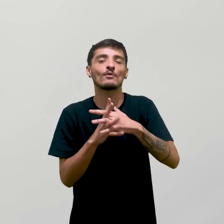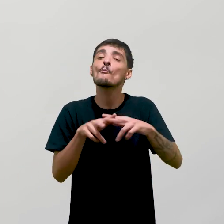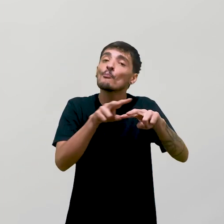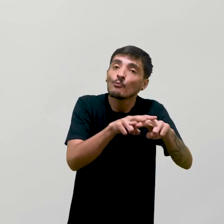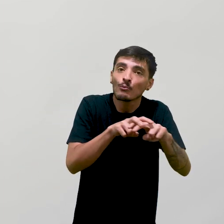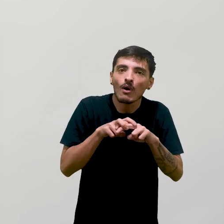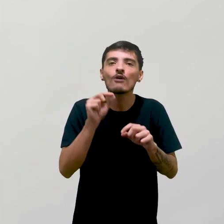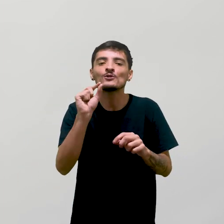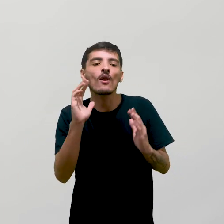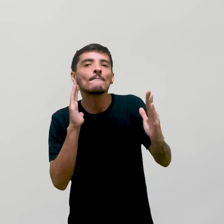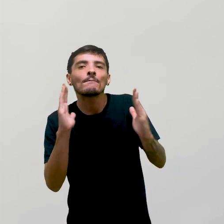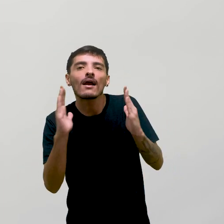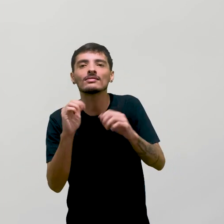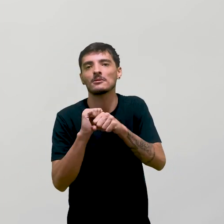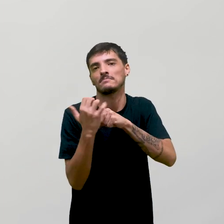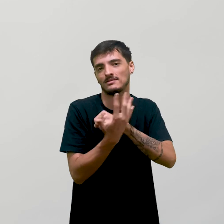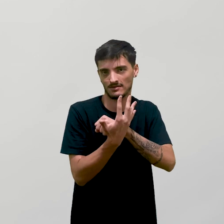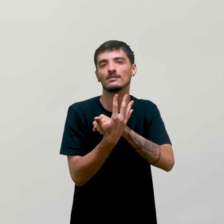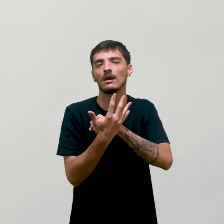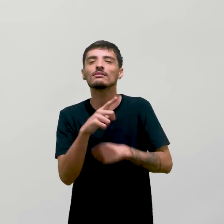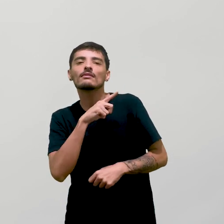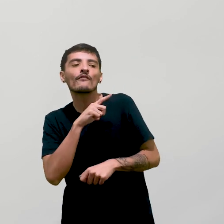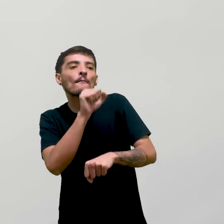continuar. Intervalo da música que nos remete